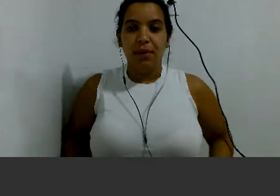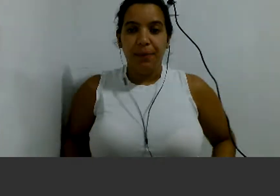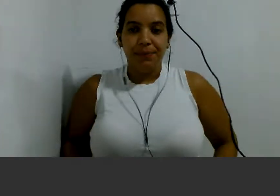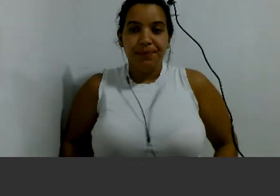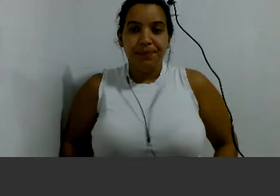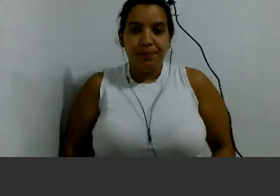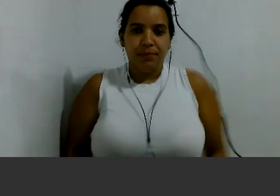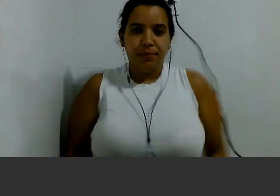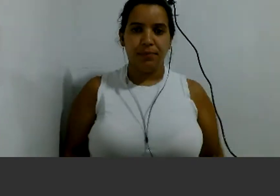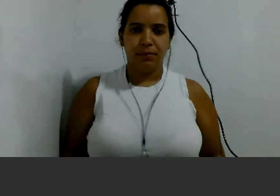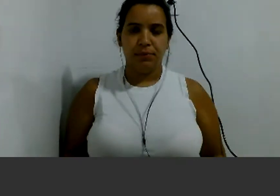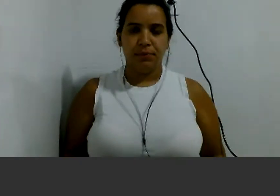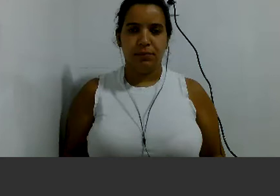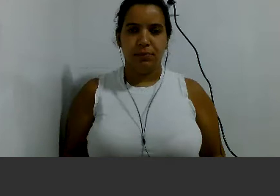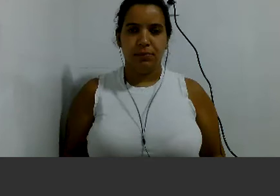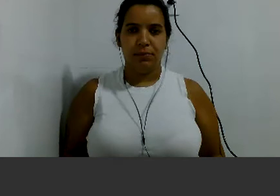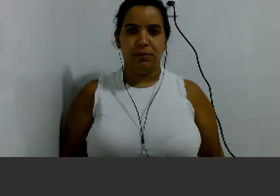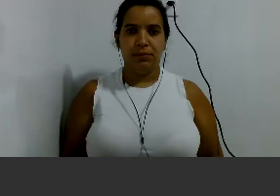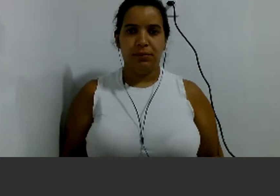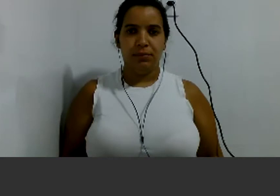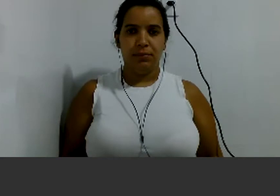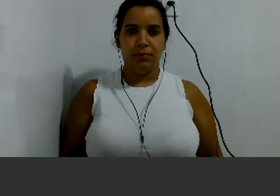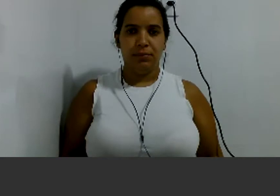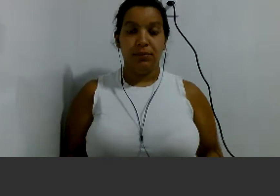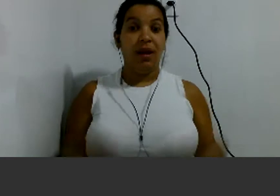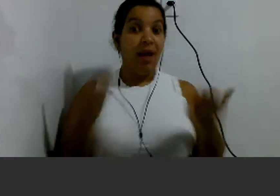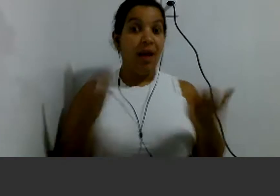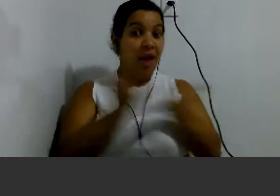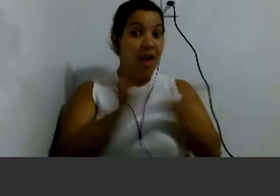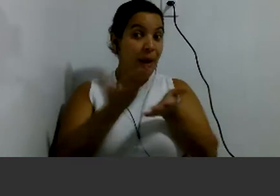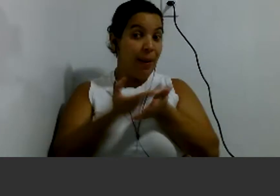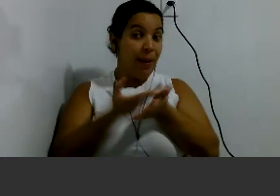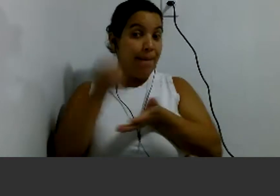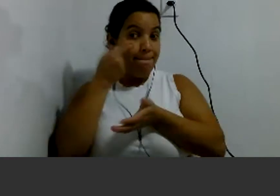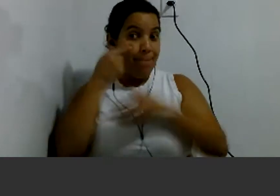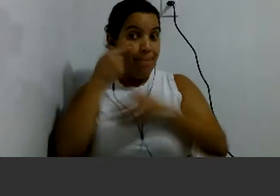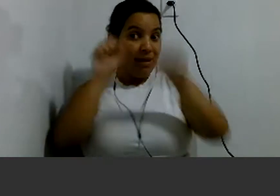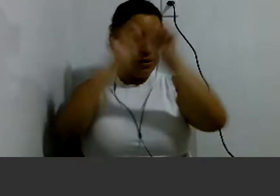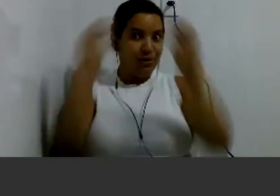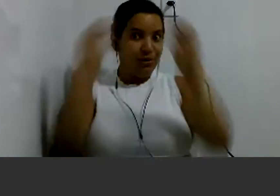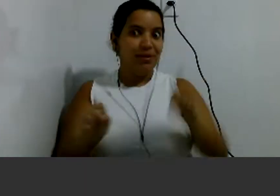E isso, a gente está falando de aula. Imagina quando cai um sistema de um hospital.